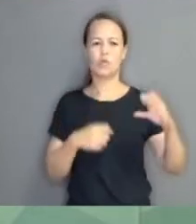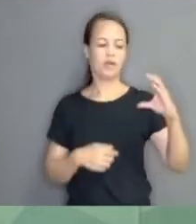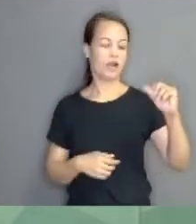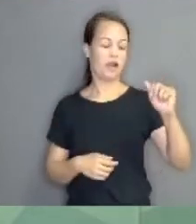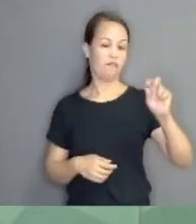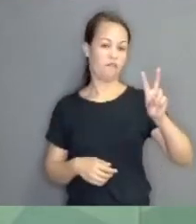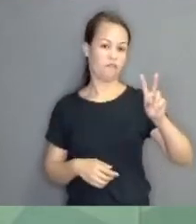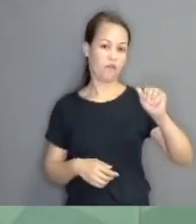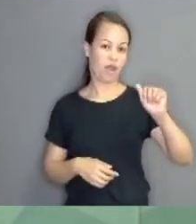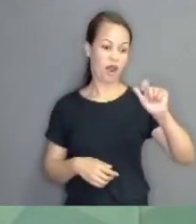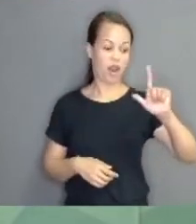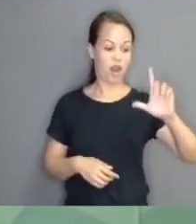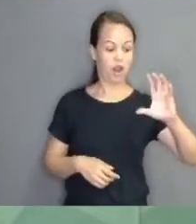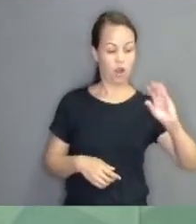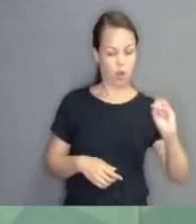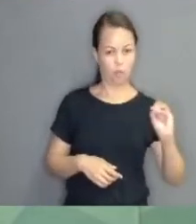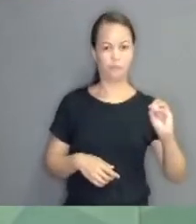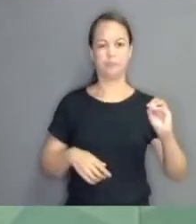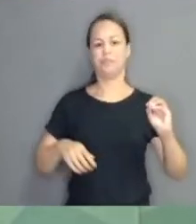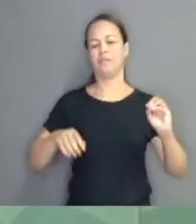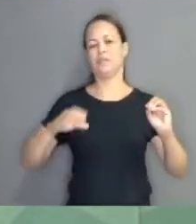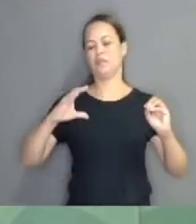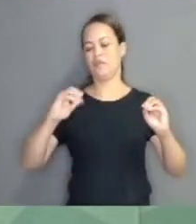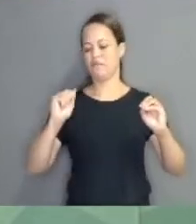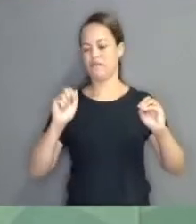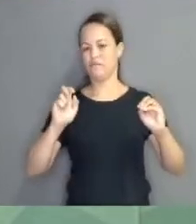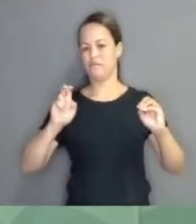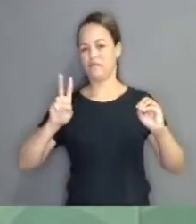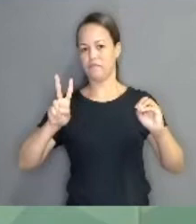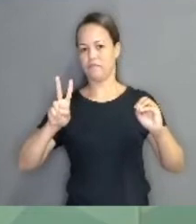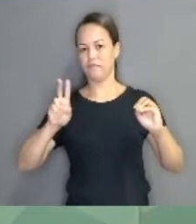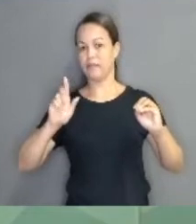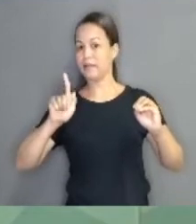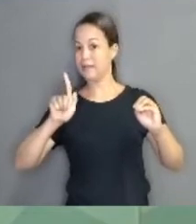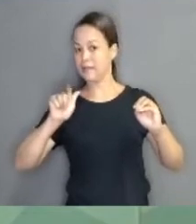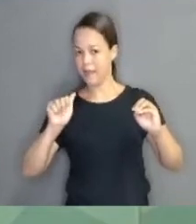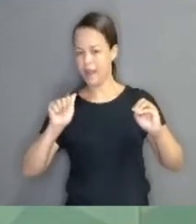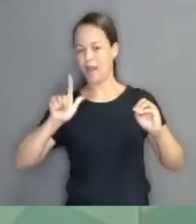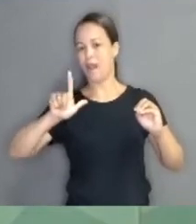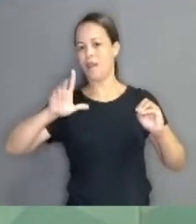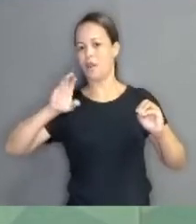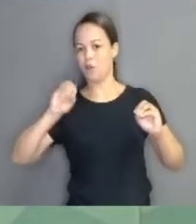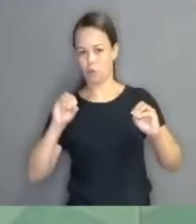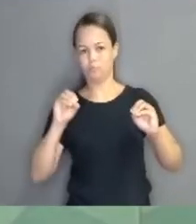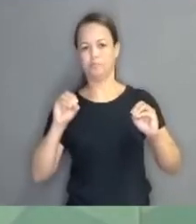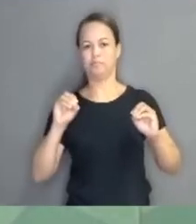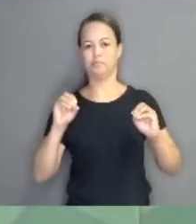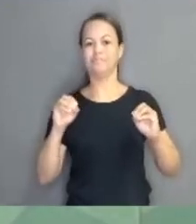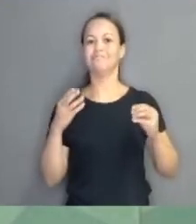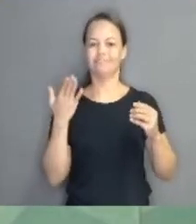cavalo galo isso mesmo